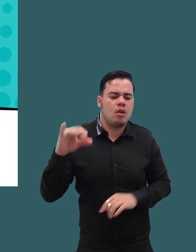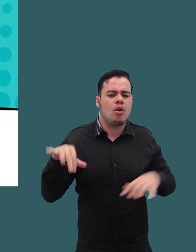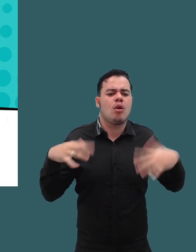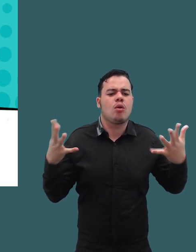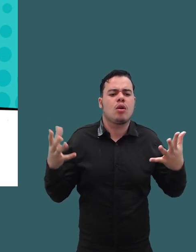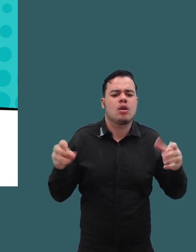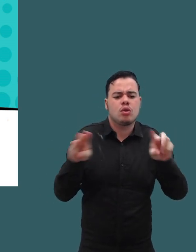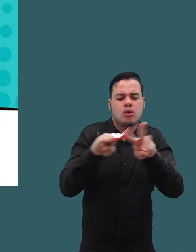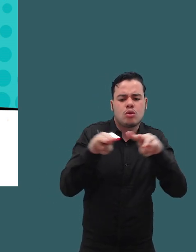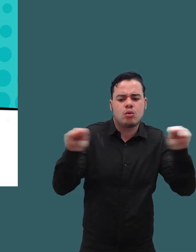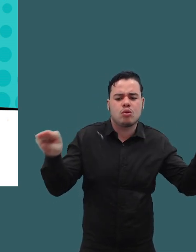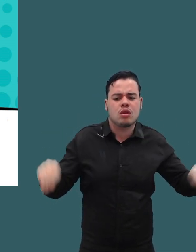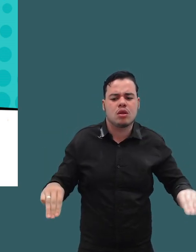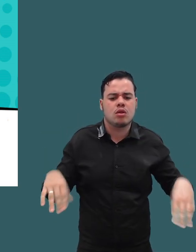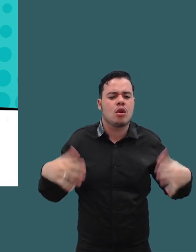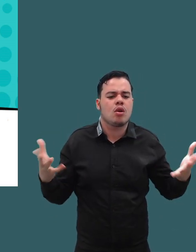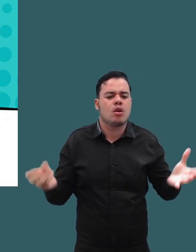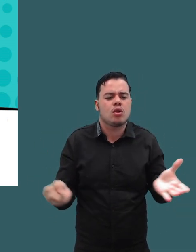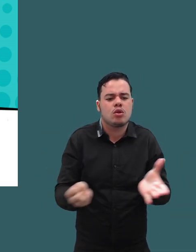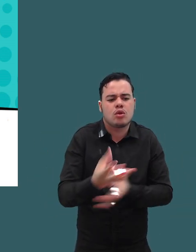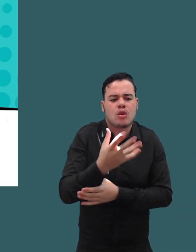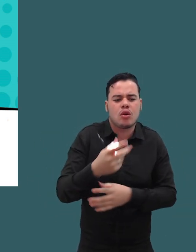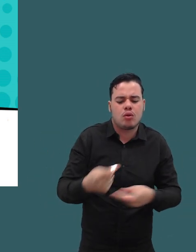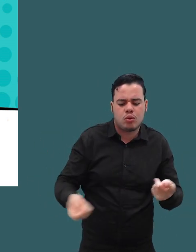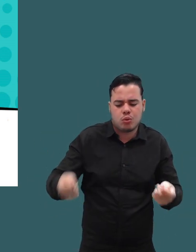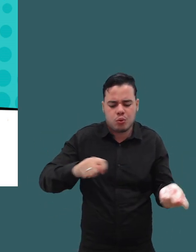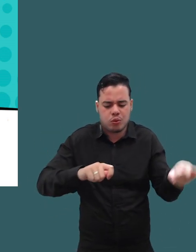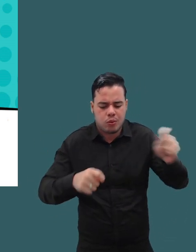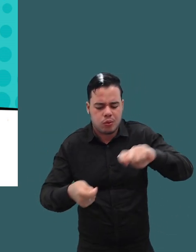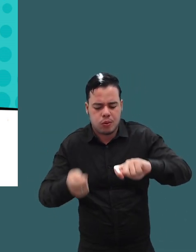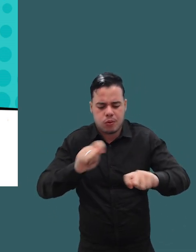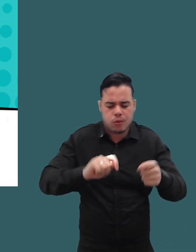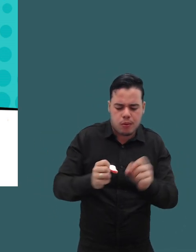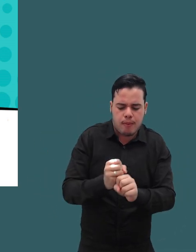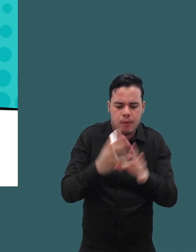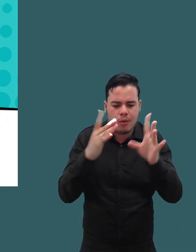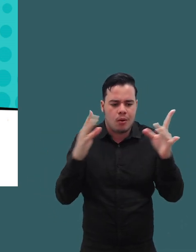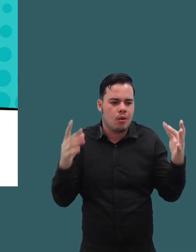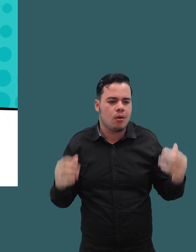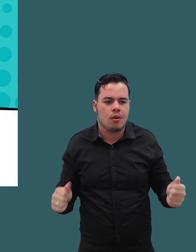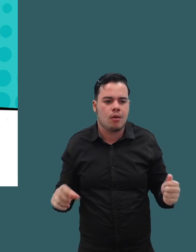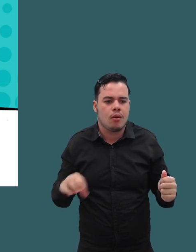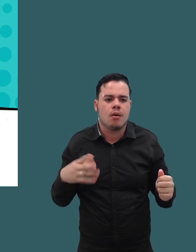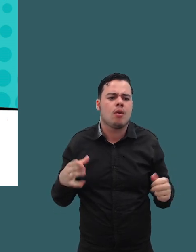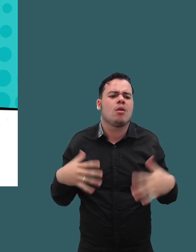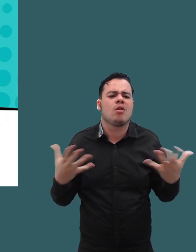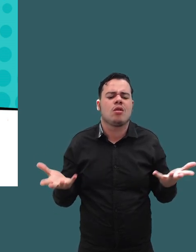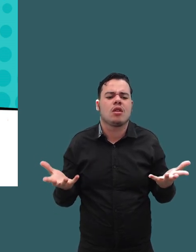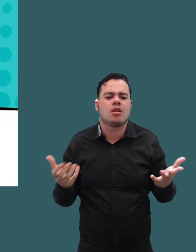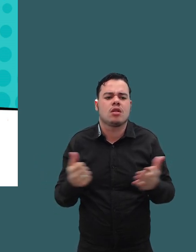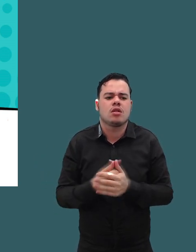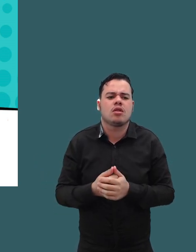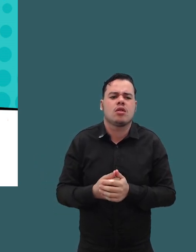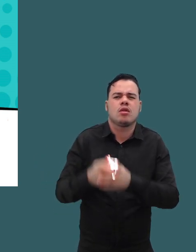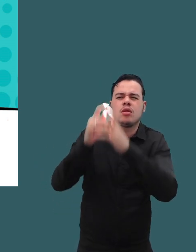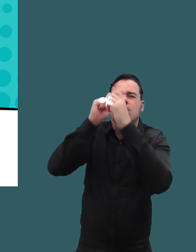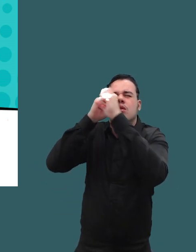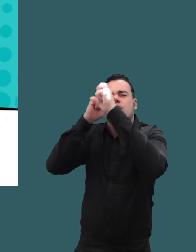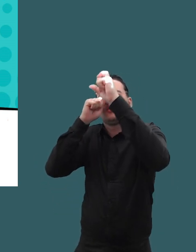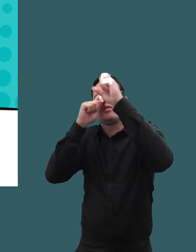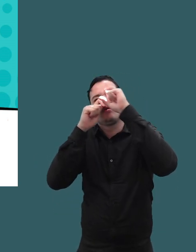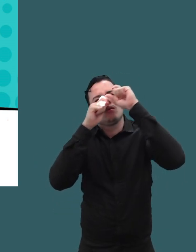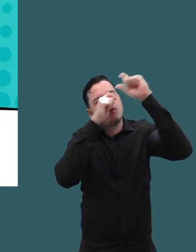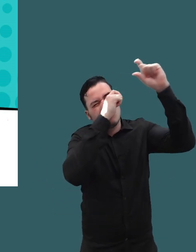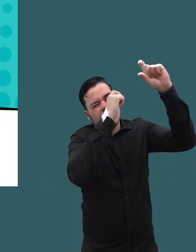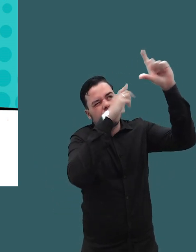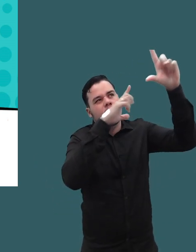Queremos quantos novos laboratórios? Quantos novos planetários? Quantos novos espaços interativos de ciência e